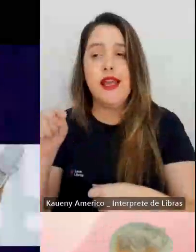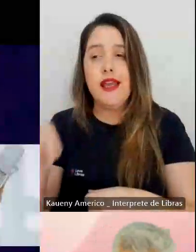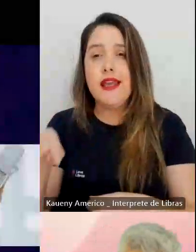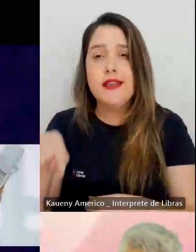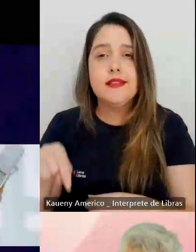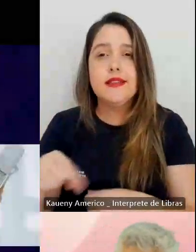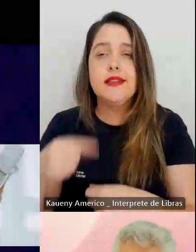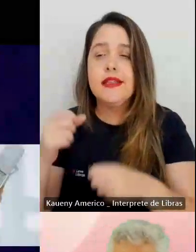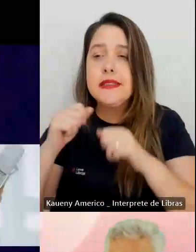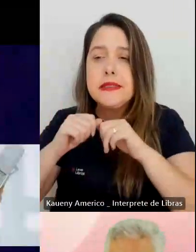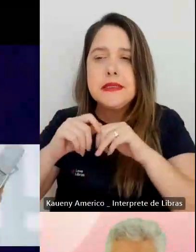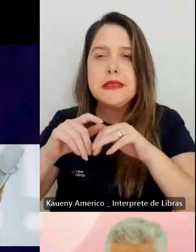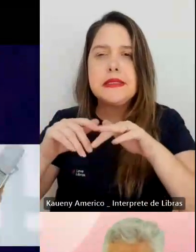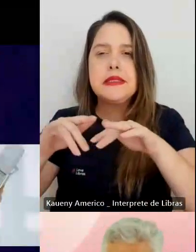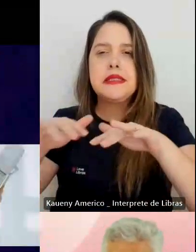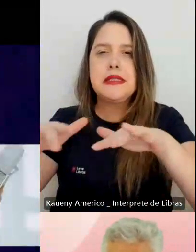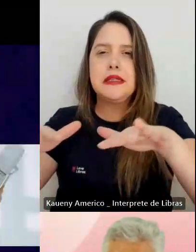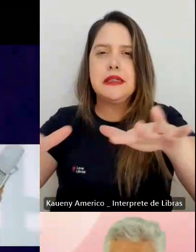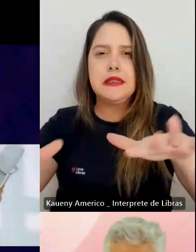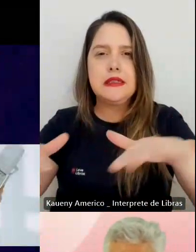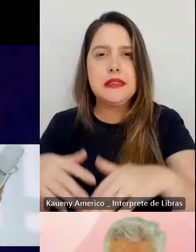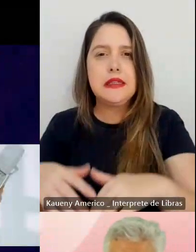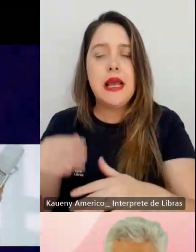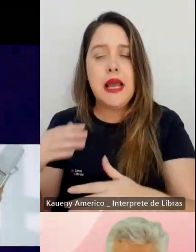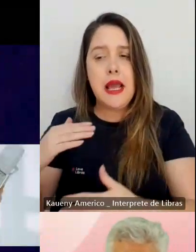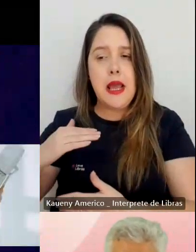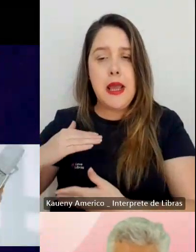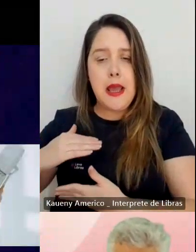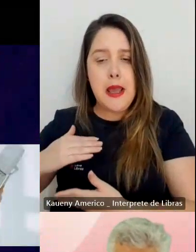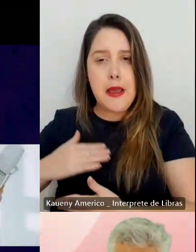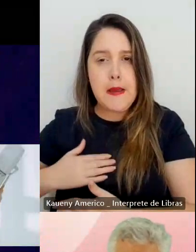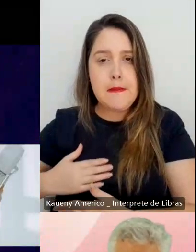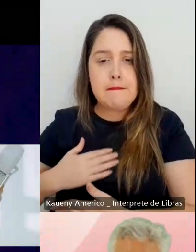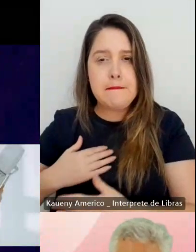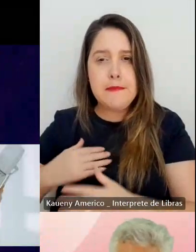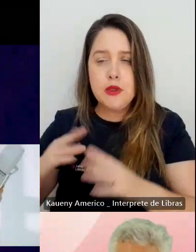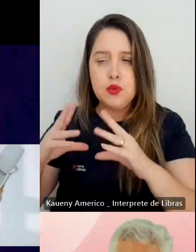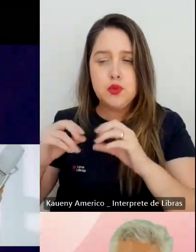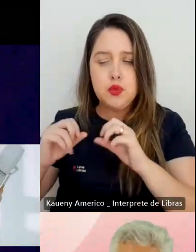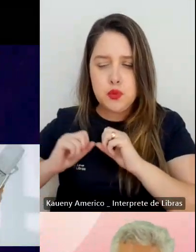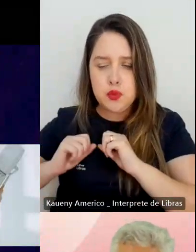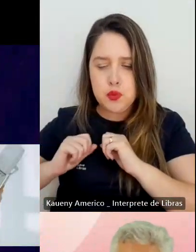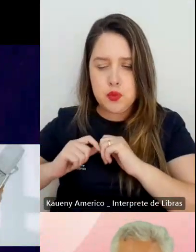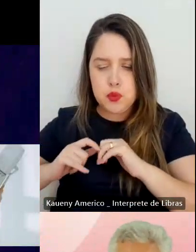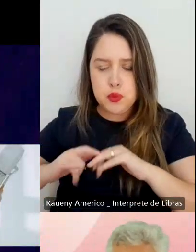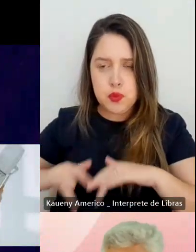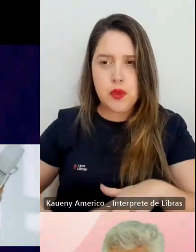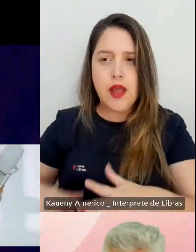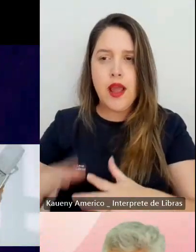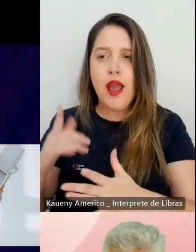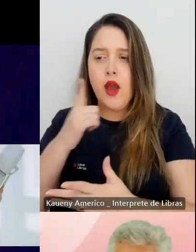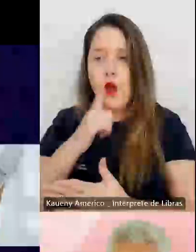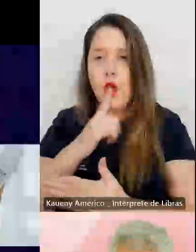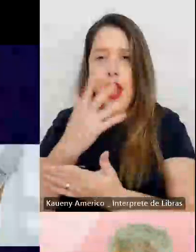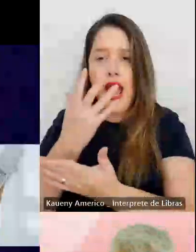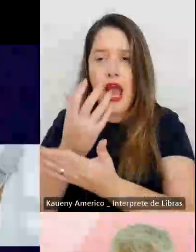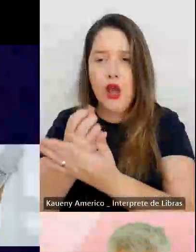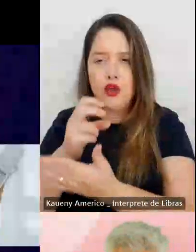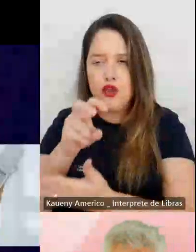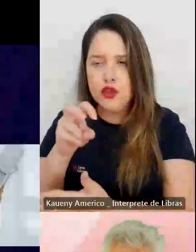espalhamento, para que a mama, o tecido fique todo espalhado e o raio-x consiga realmente ser efetivo e formar